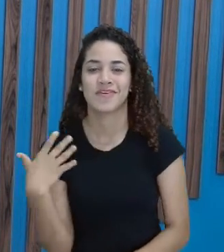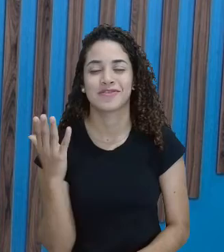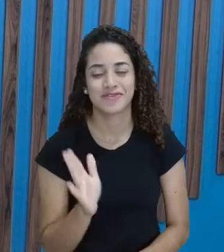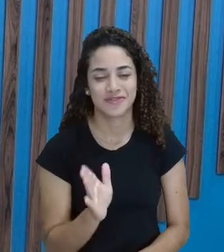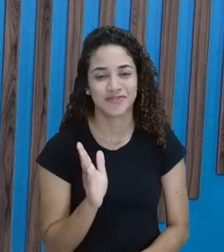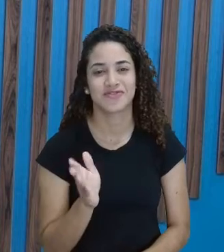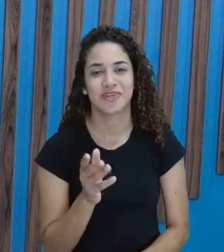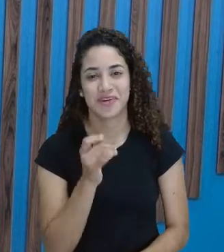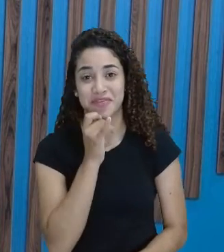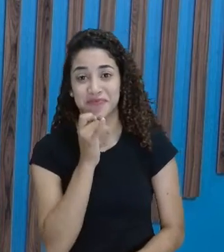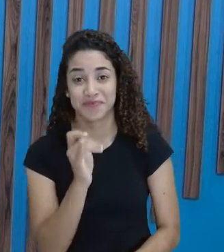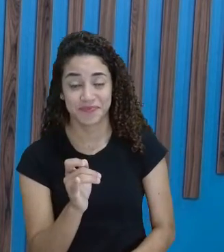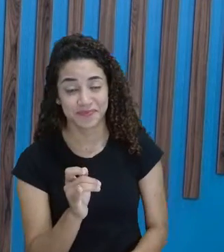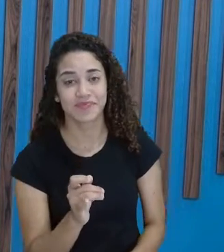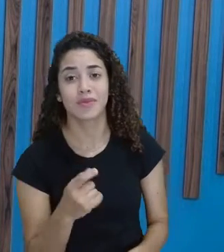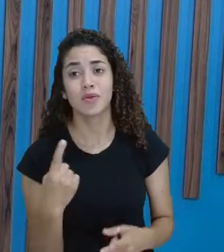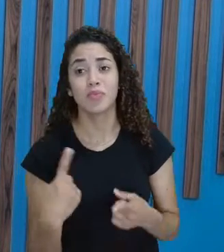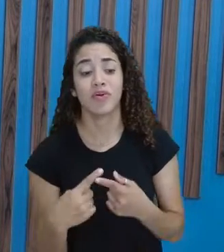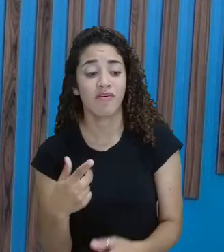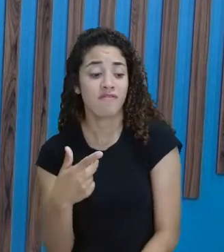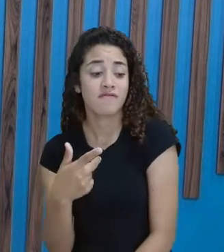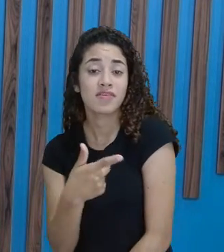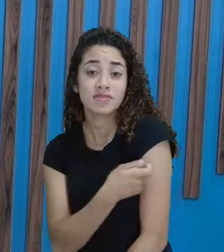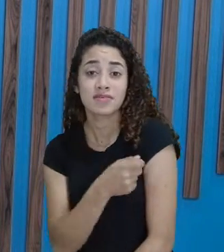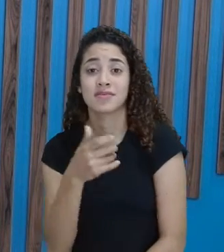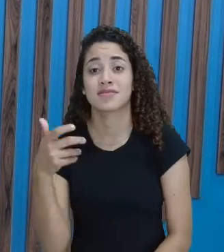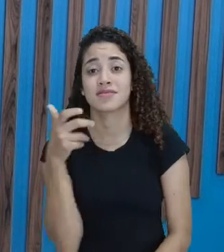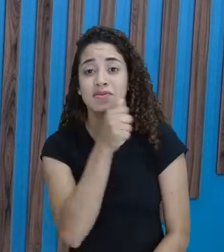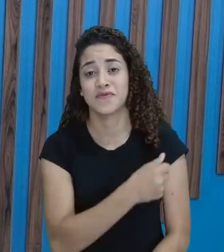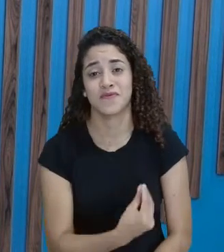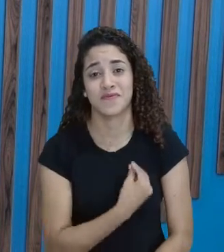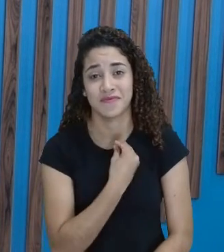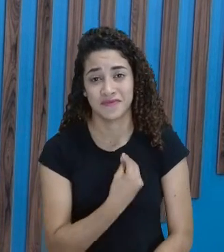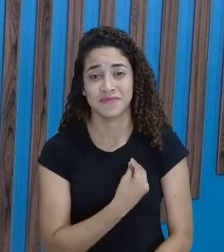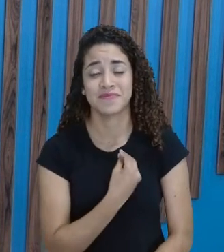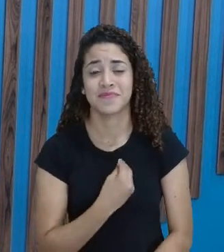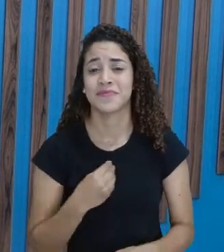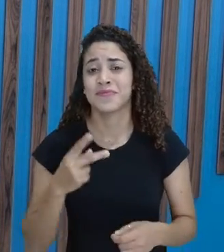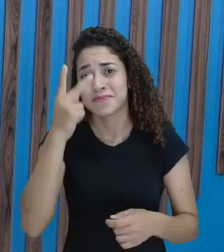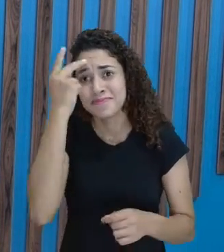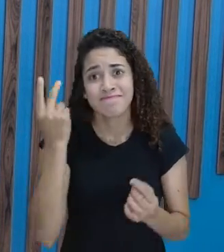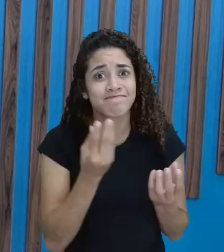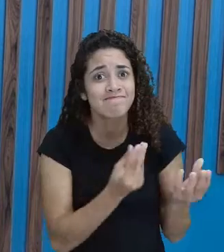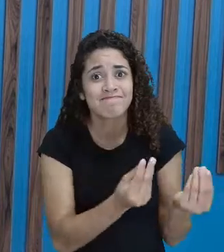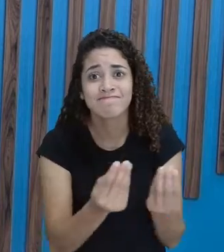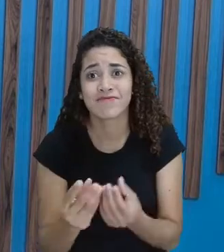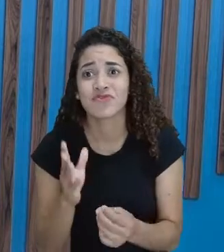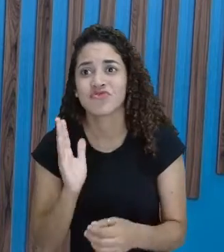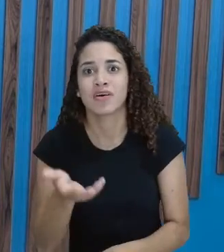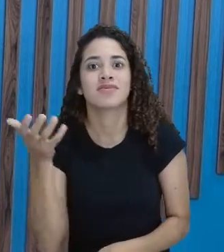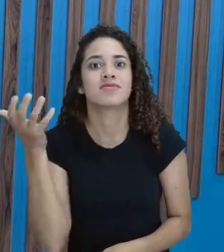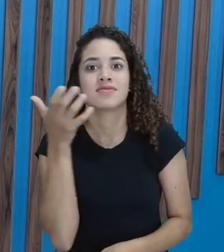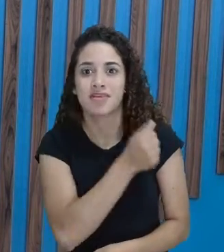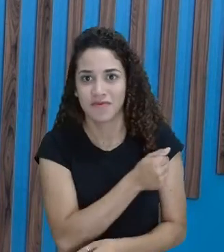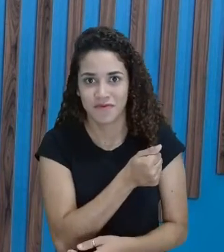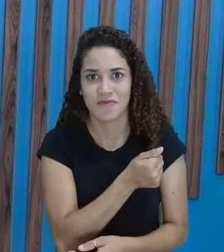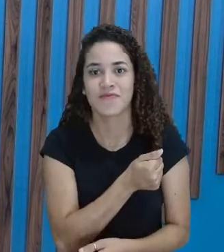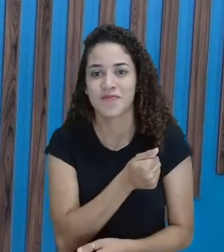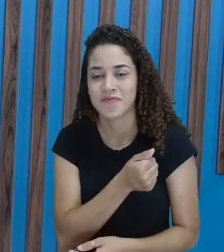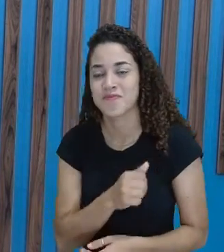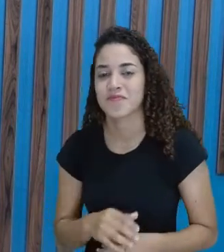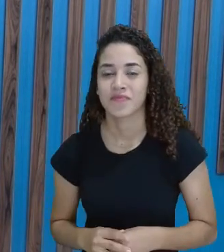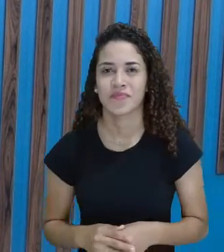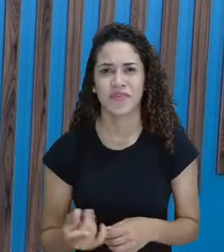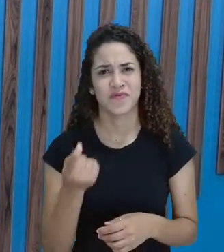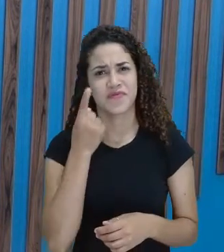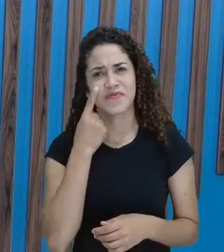porque vacina salva vidas, né? Muita gente se salvou por isso. Mas antes da revisão, vamos ver agora com o